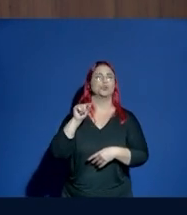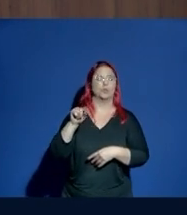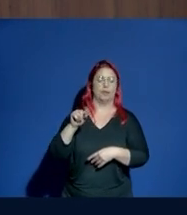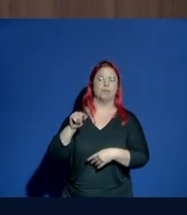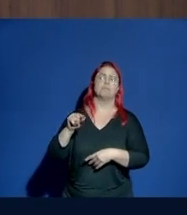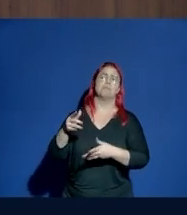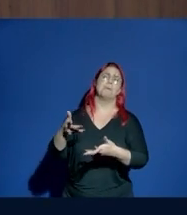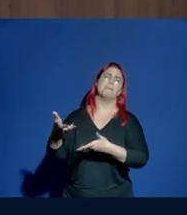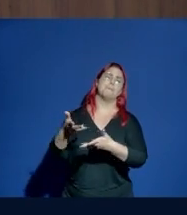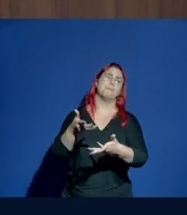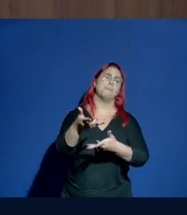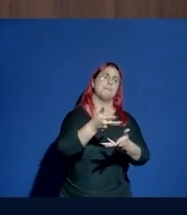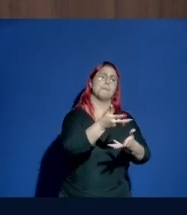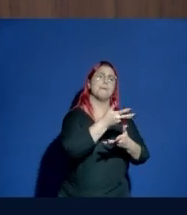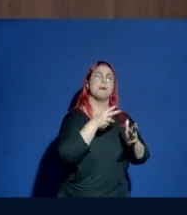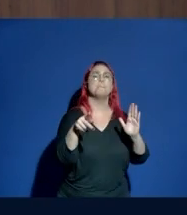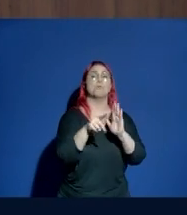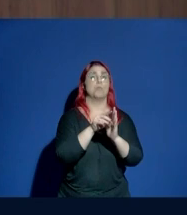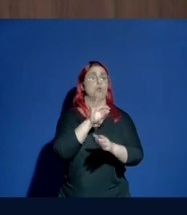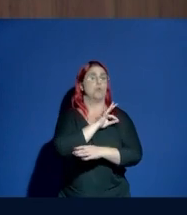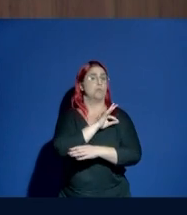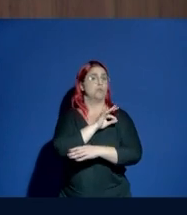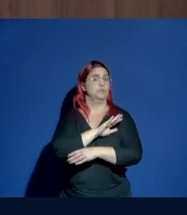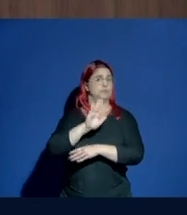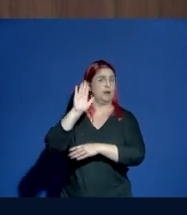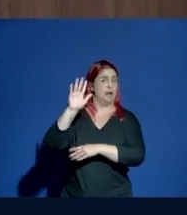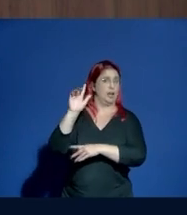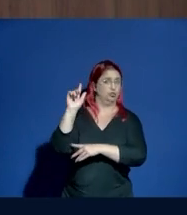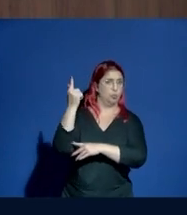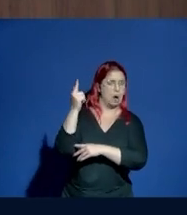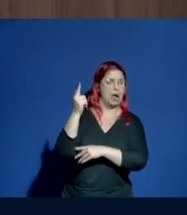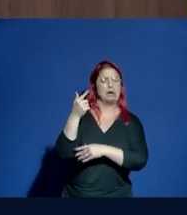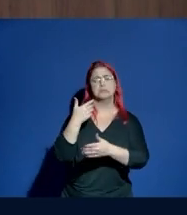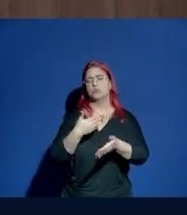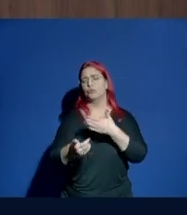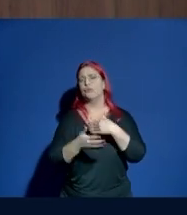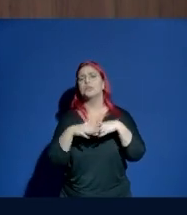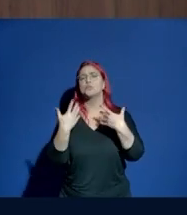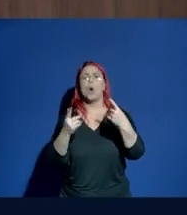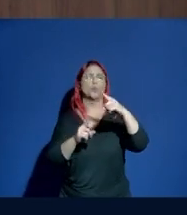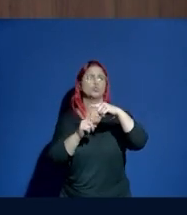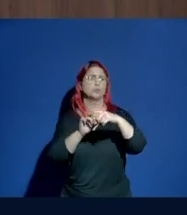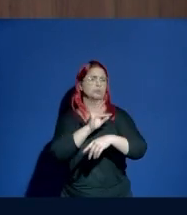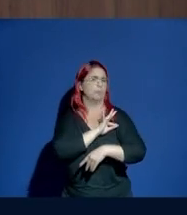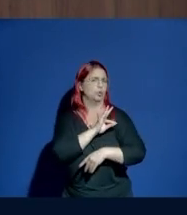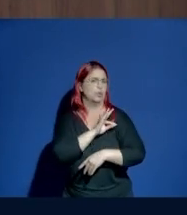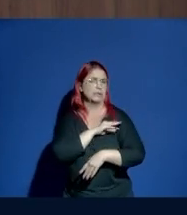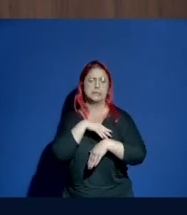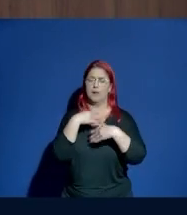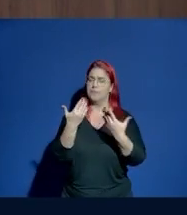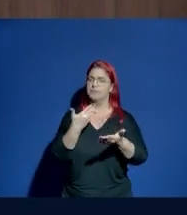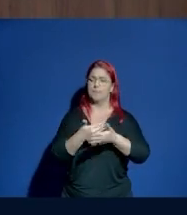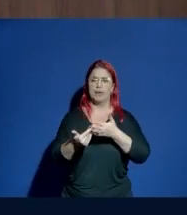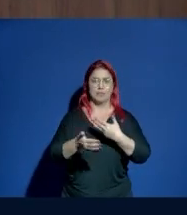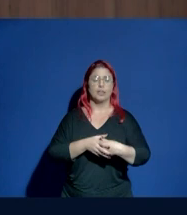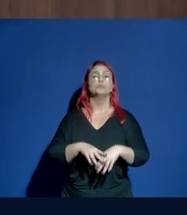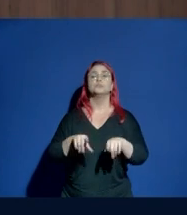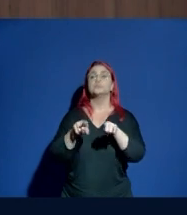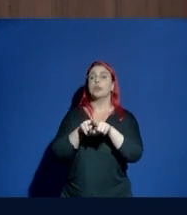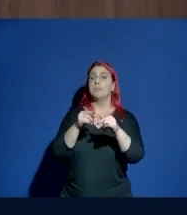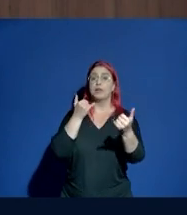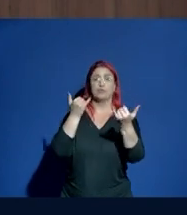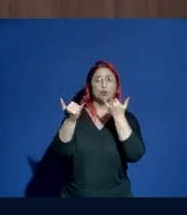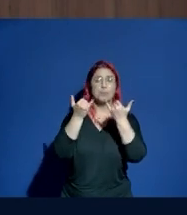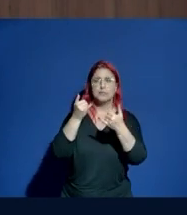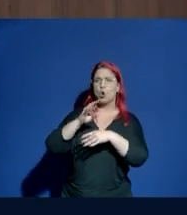todas as nossas polícias do Estado de Goiás Independente de ser Polícia Civil Polícia Militar Polícia penal até informações